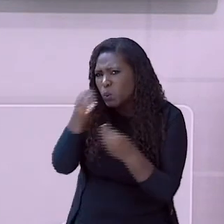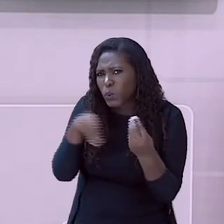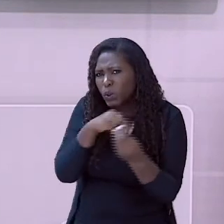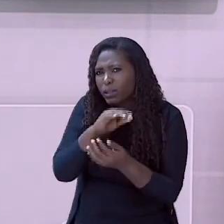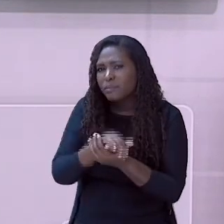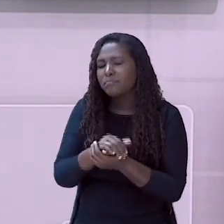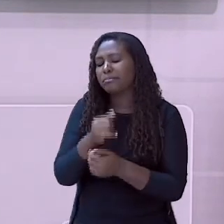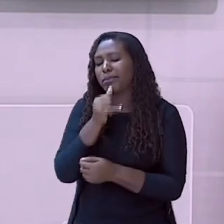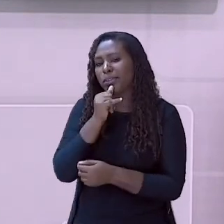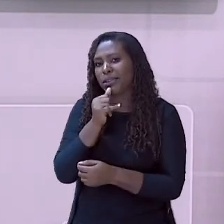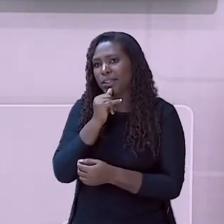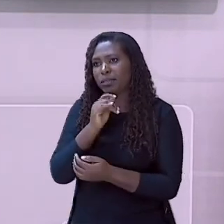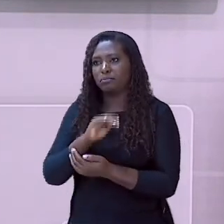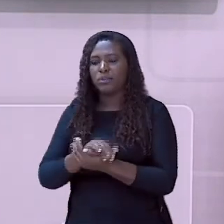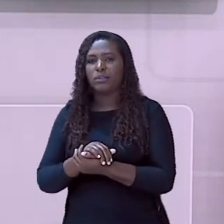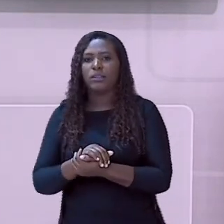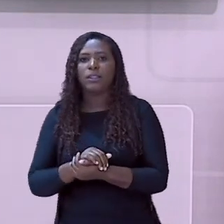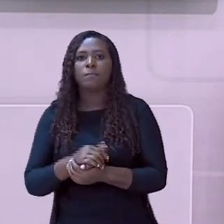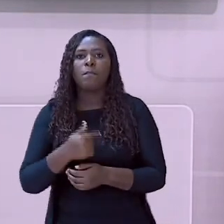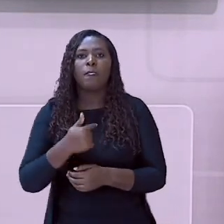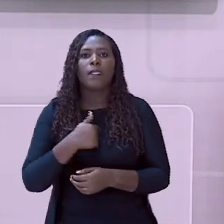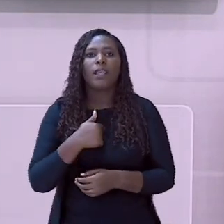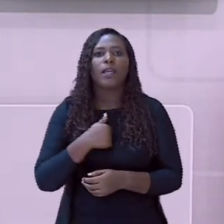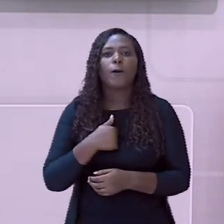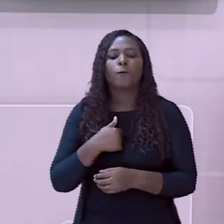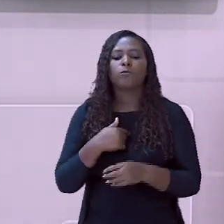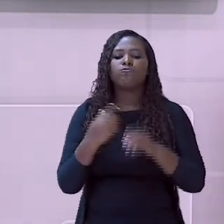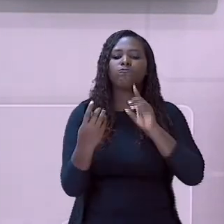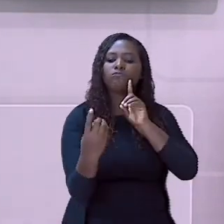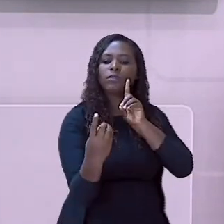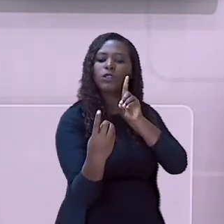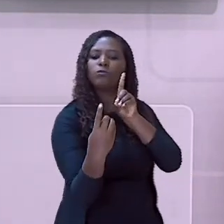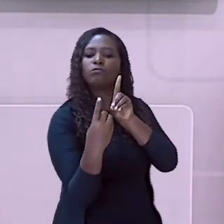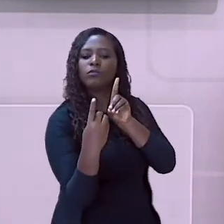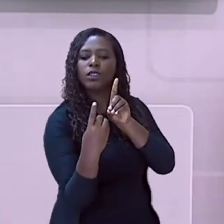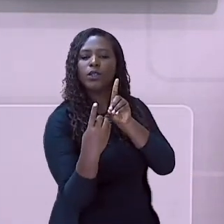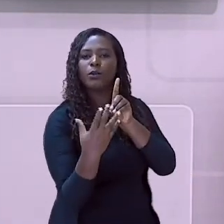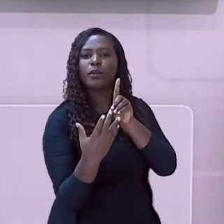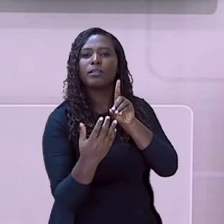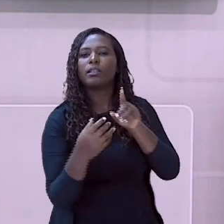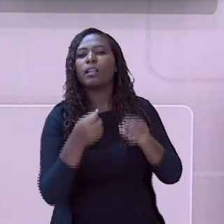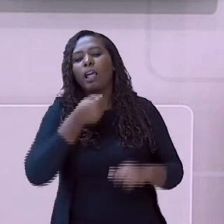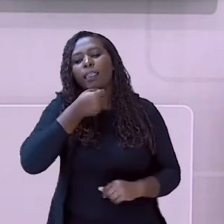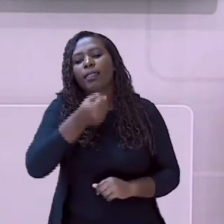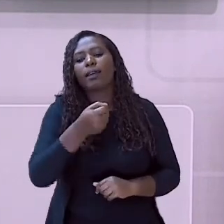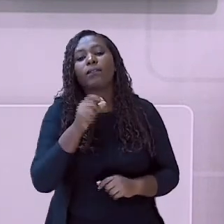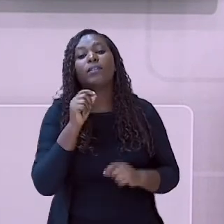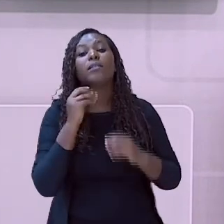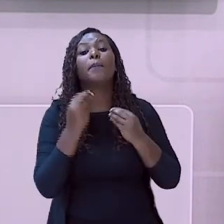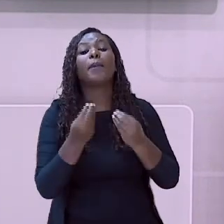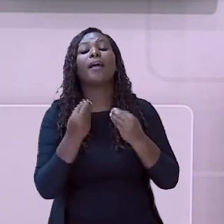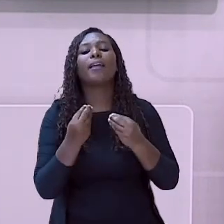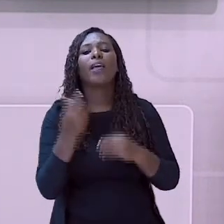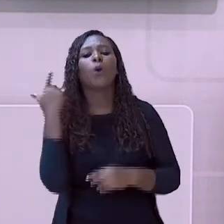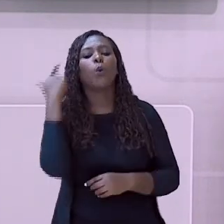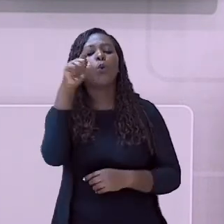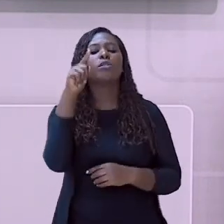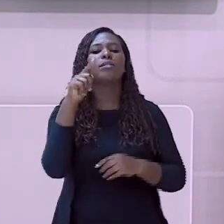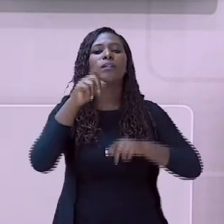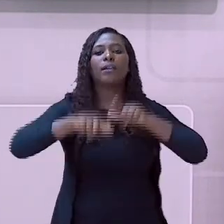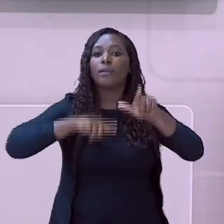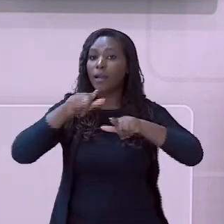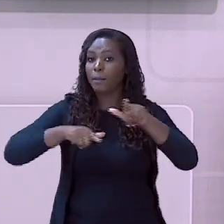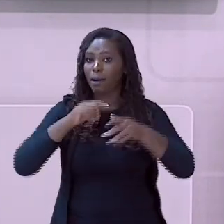uma entrevista para um emprego, né, para concorrer a uma vaga. Eu posso chegar lá falando de